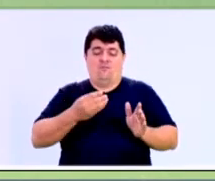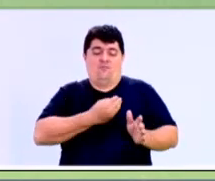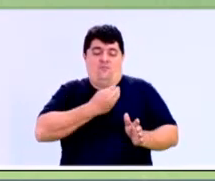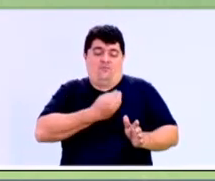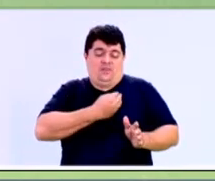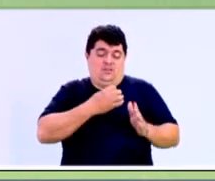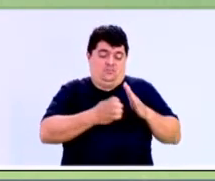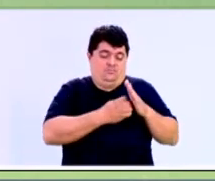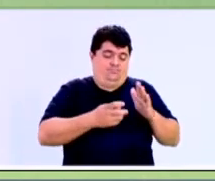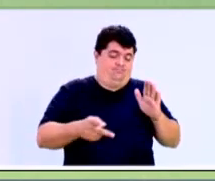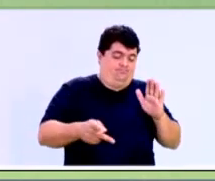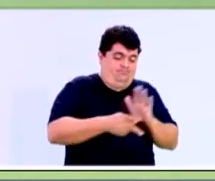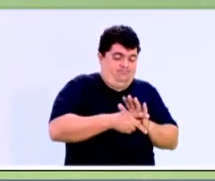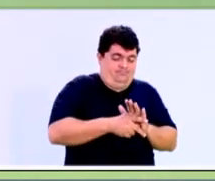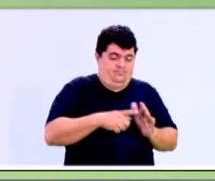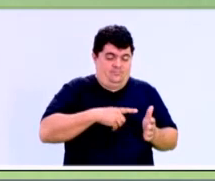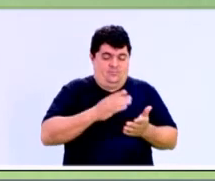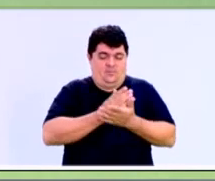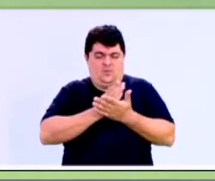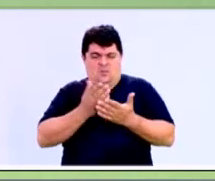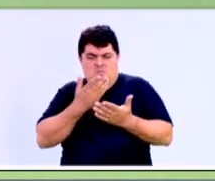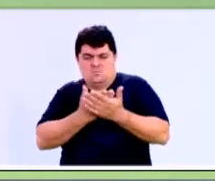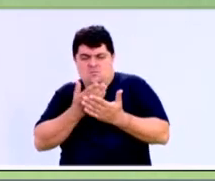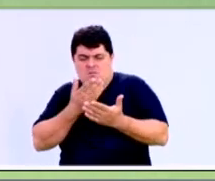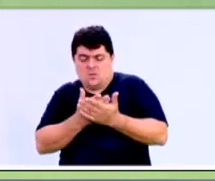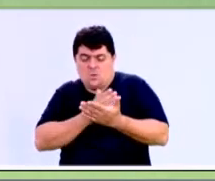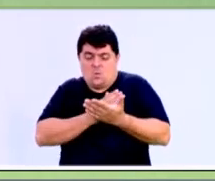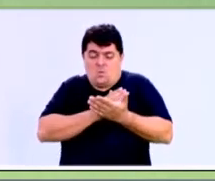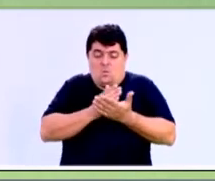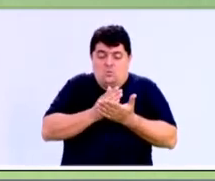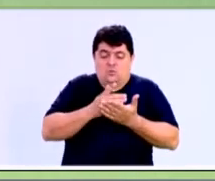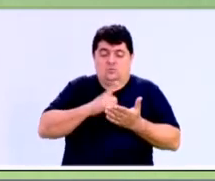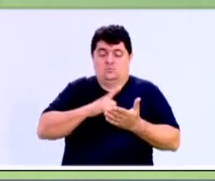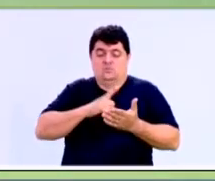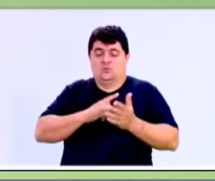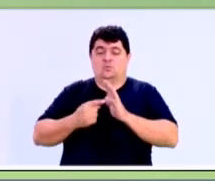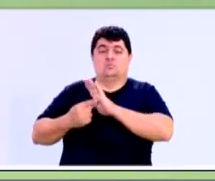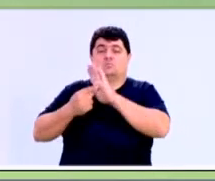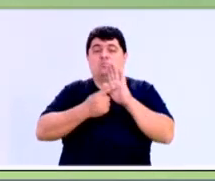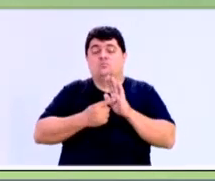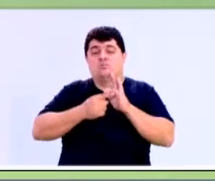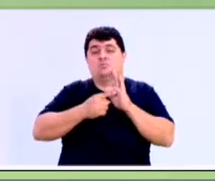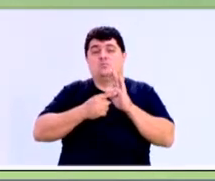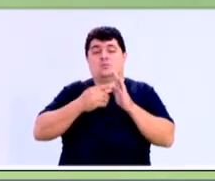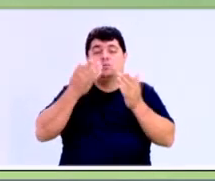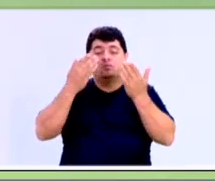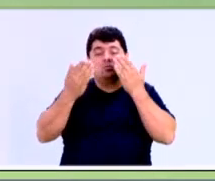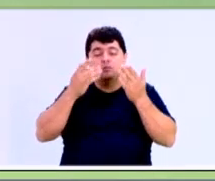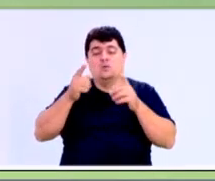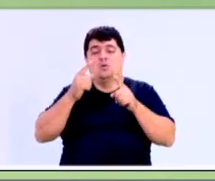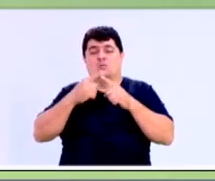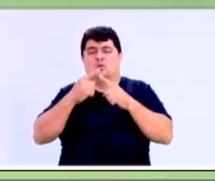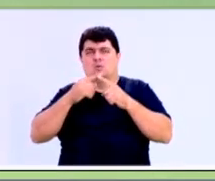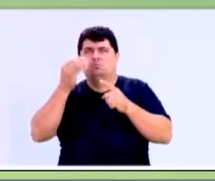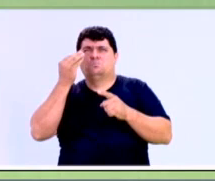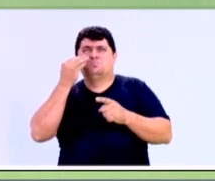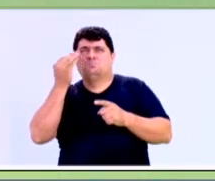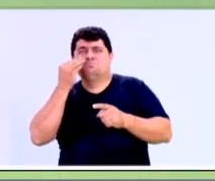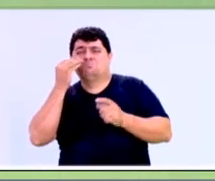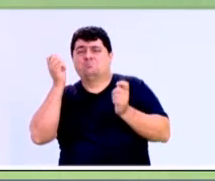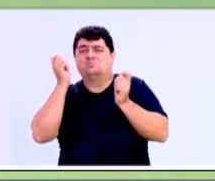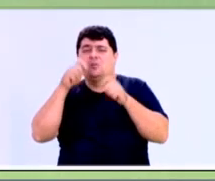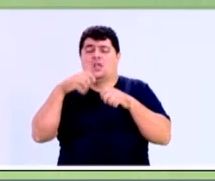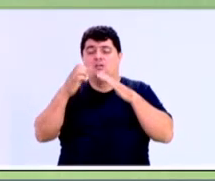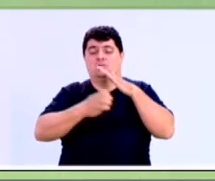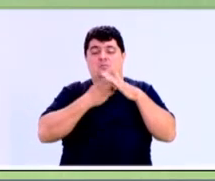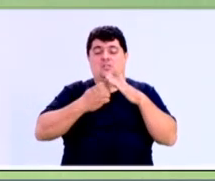empresa, alguns estudos surgiram a partir destes demonstrativos para conseguir prever se as